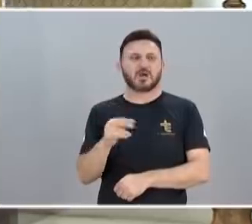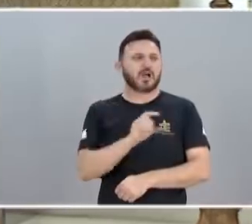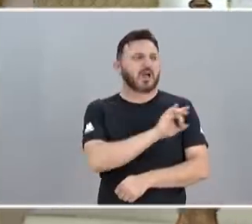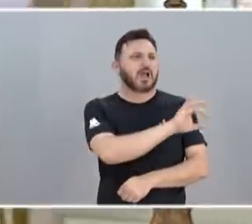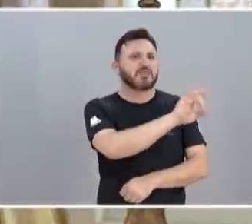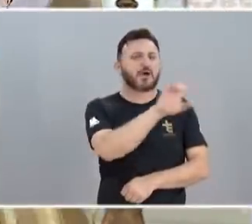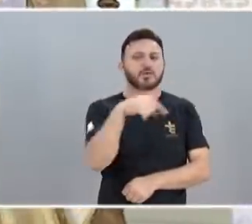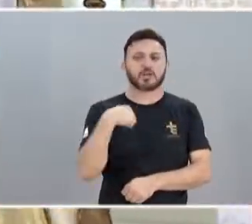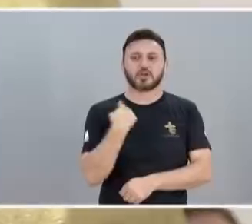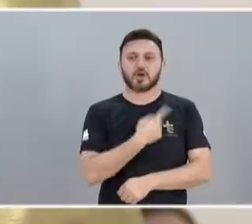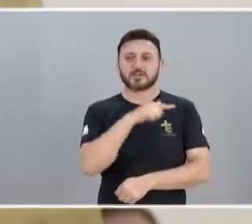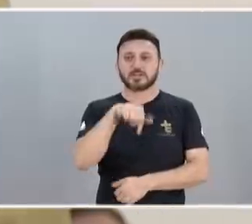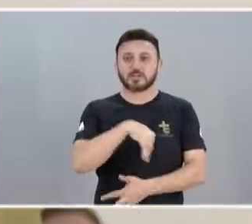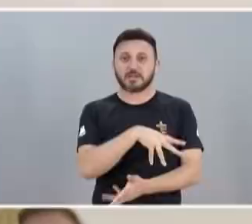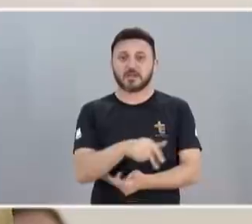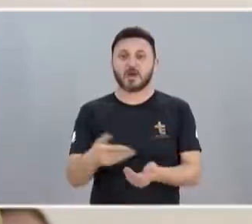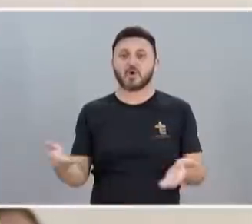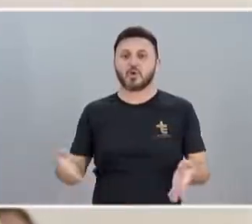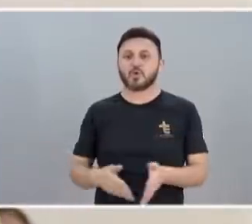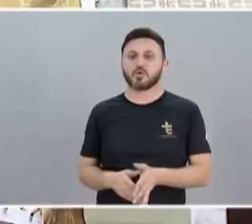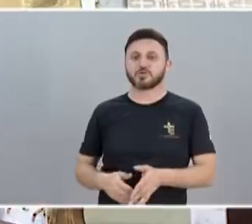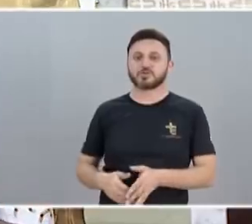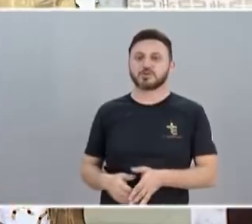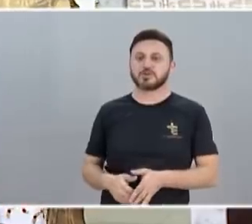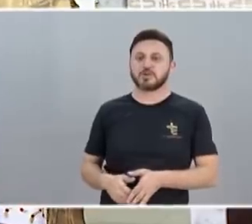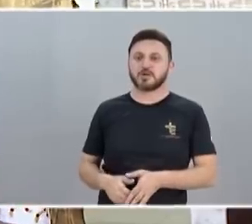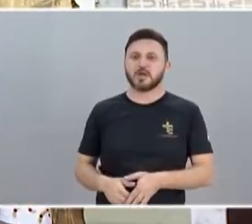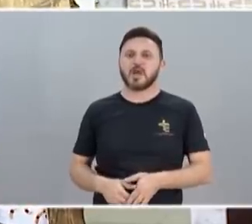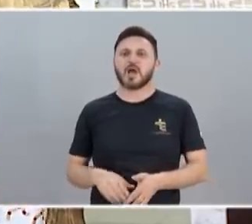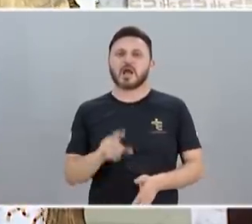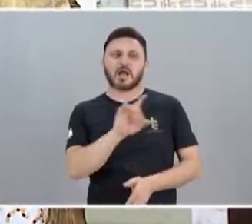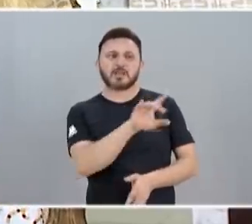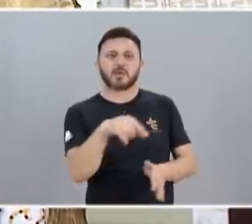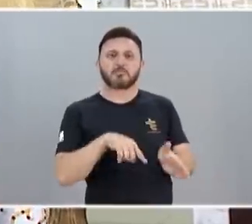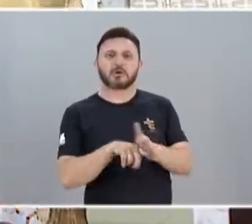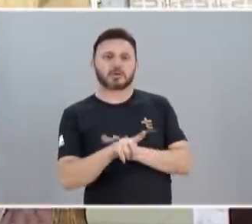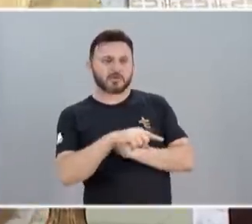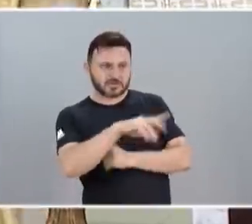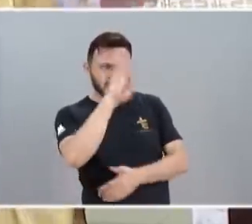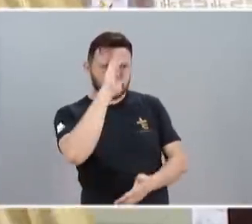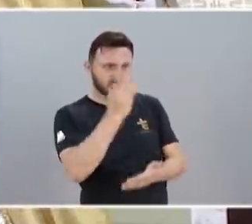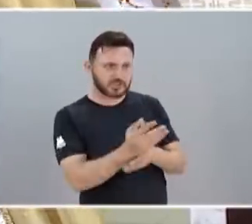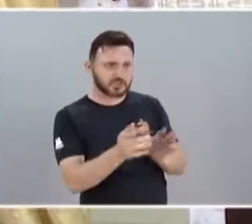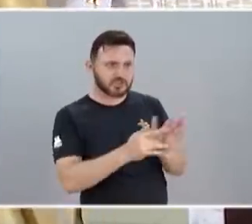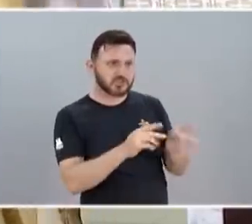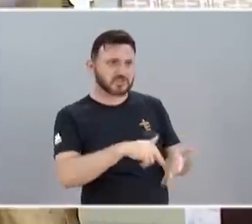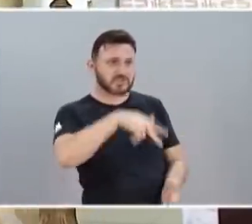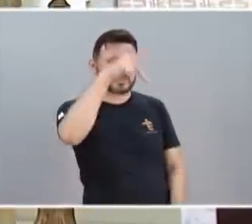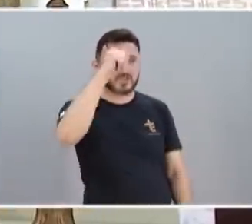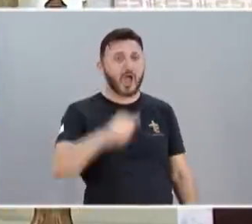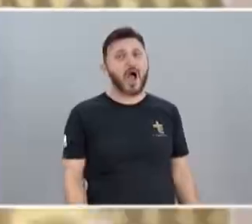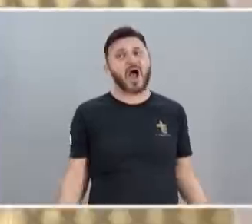Vinícius, Reginaldo, você acredita no ressuscitado? É,